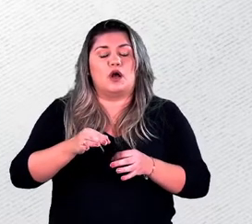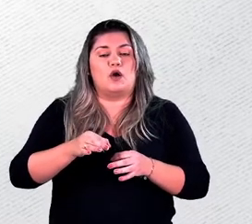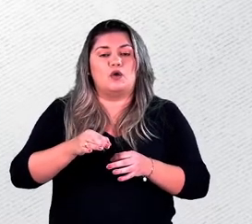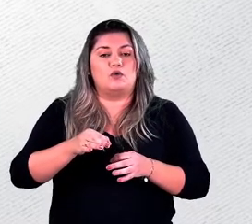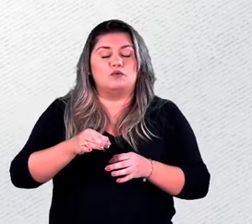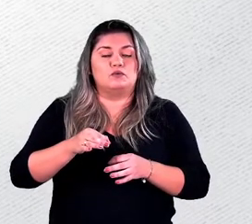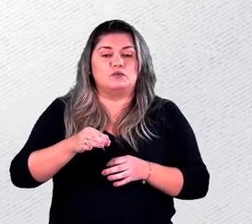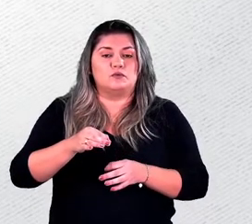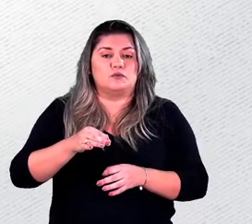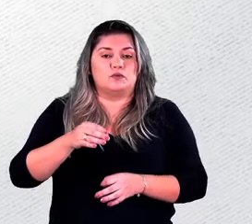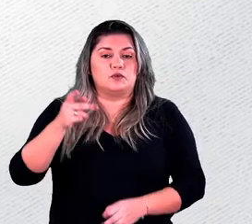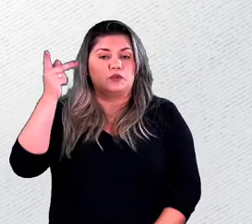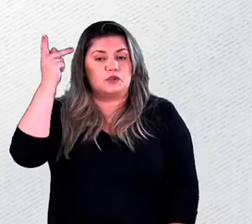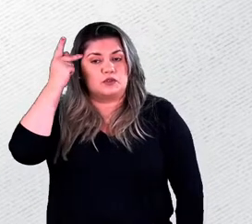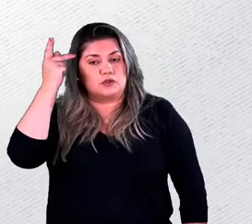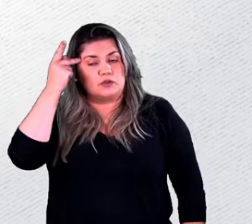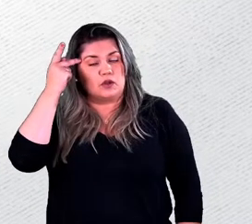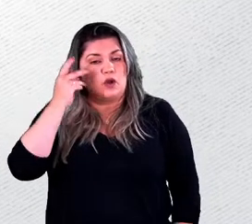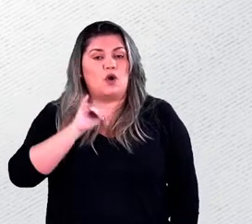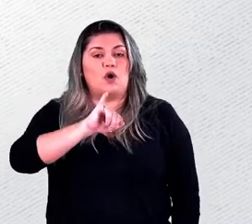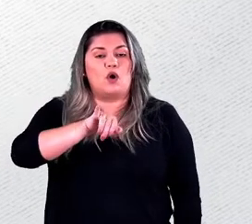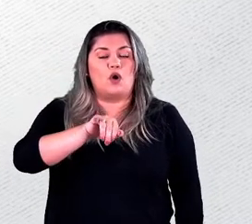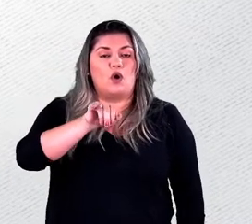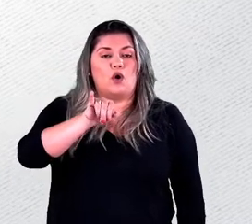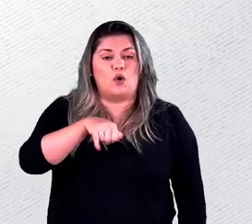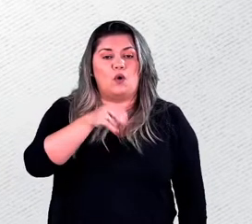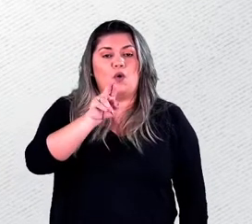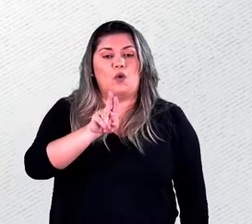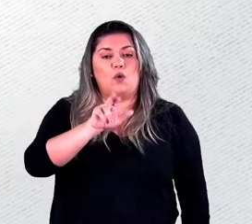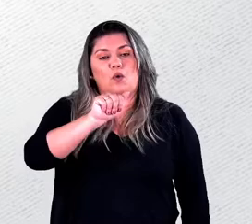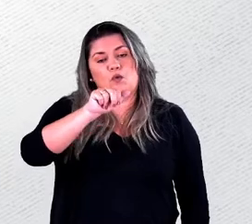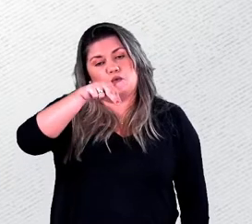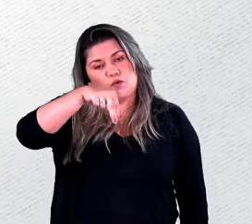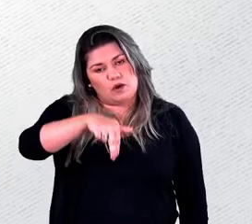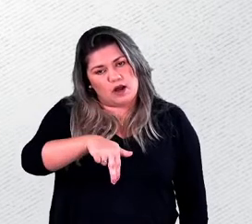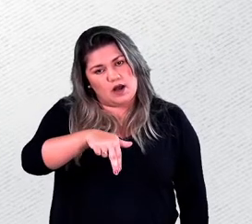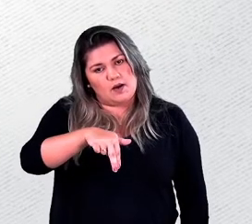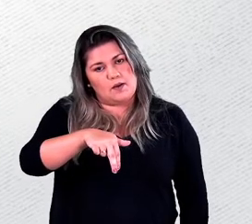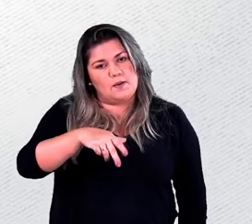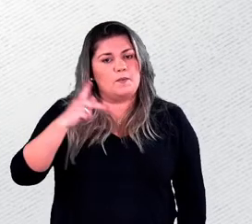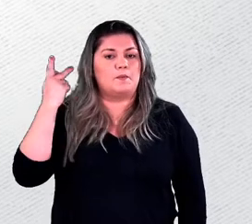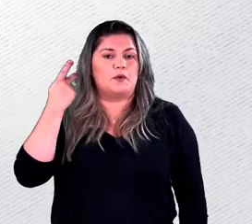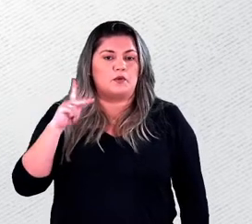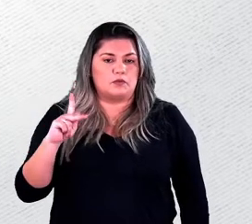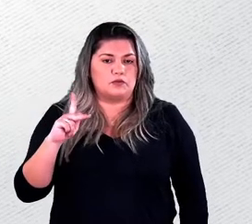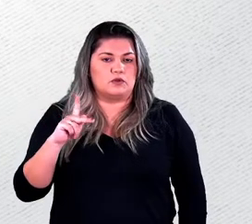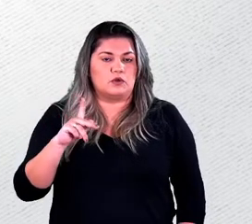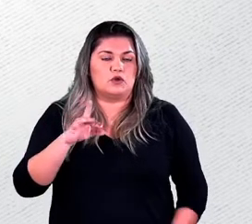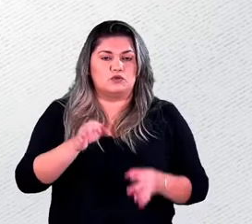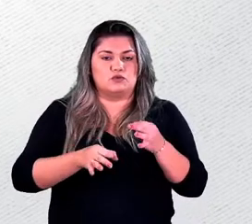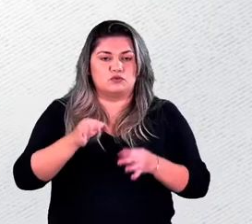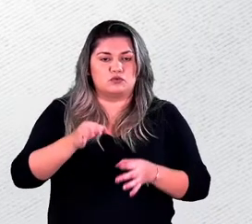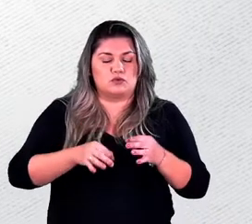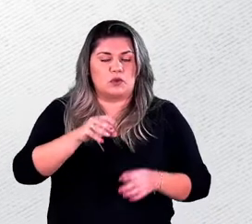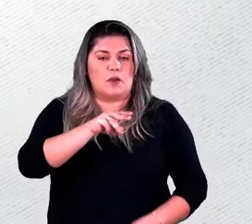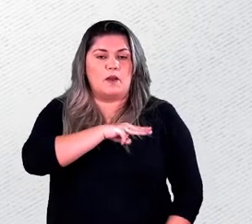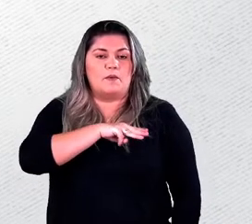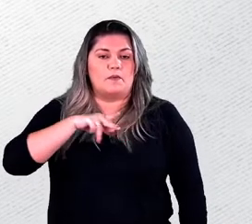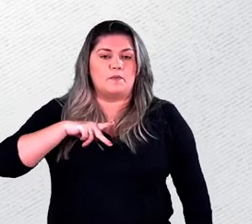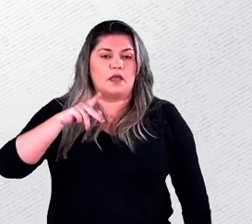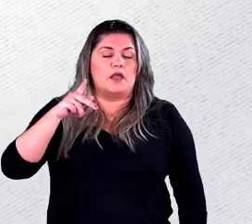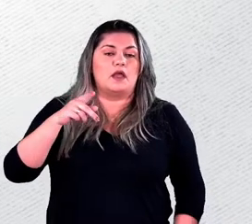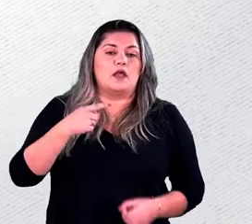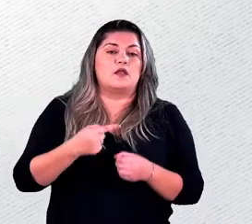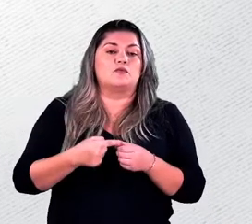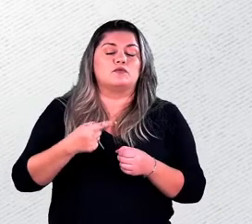Paulo Rodrigues João Luiz Souza Vasques promotor de justiça do Ministério Público do Estado do Rio de Janeiro